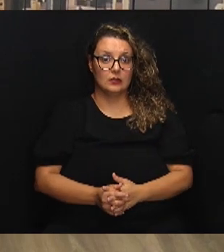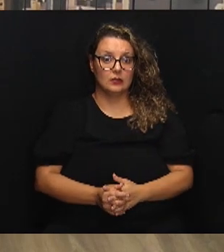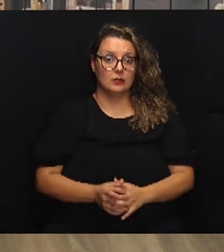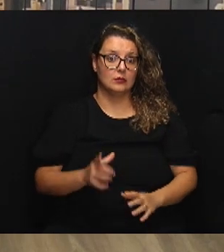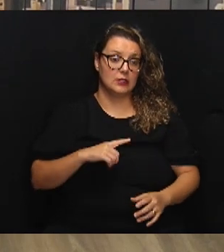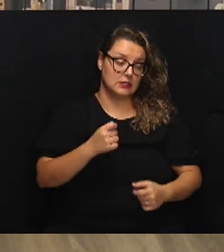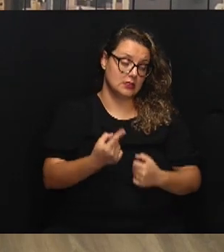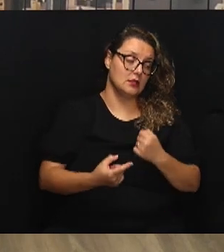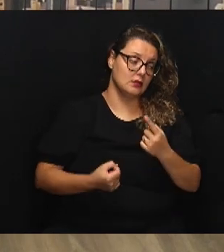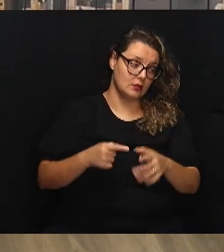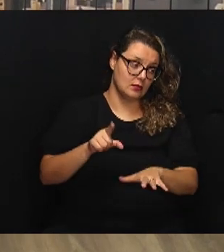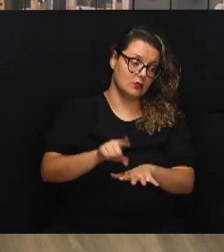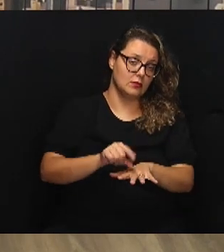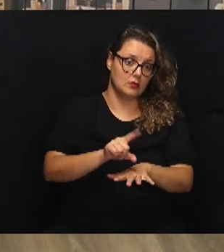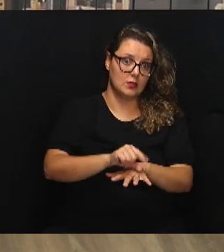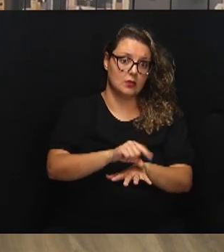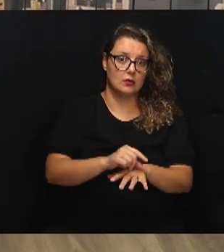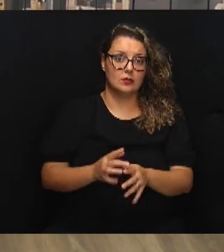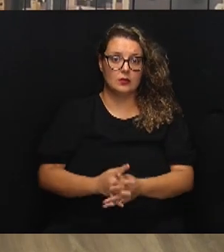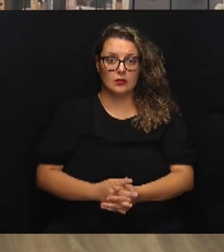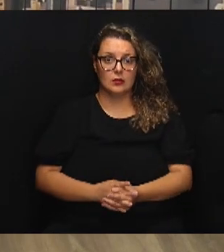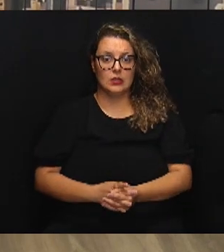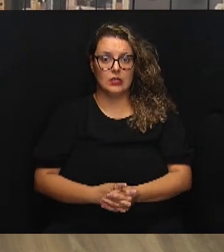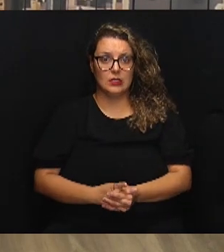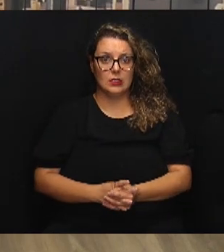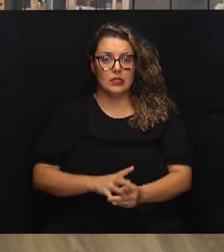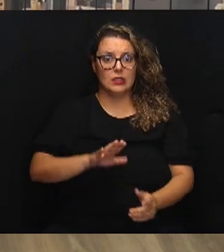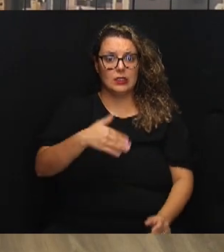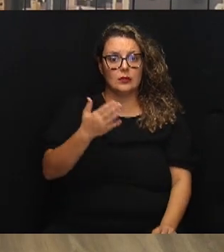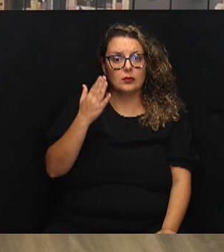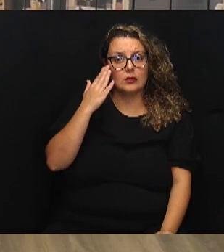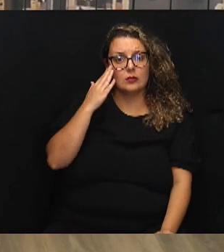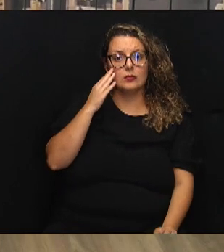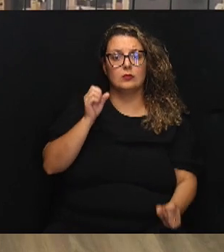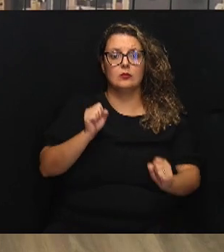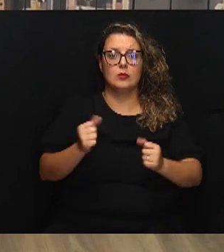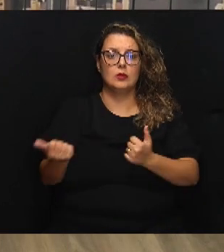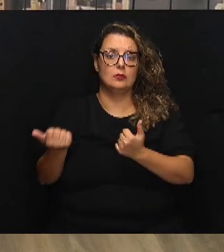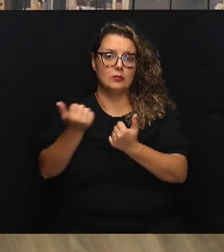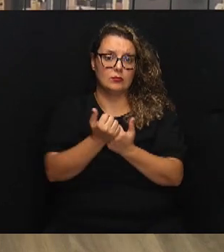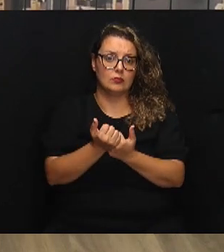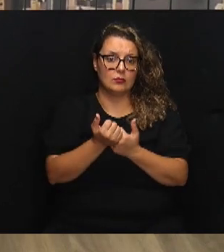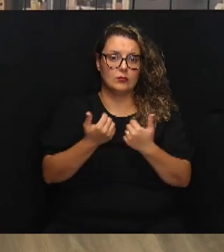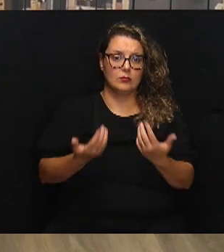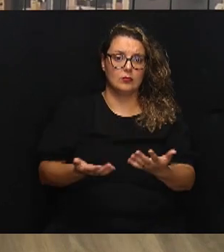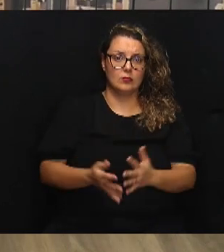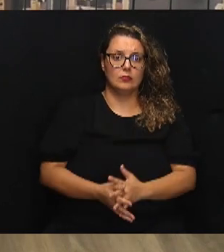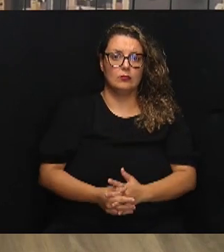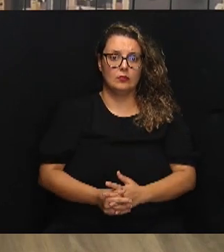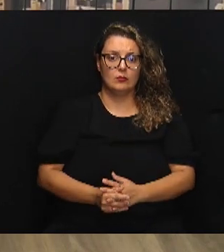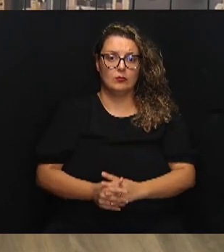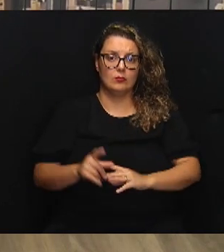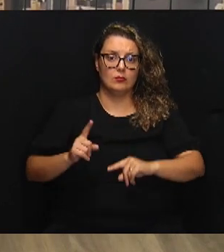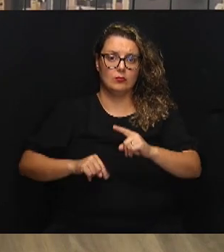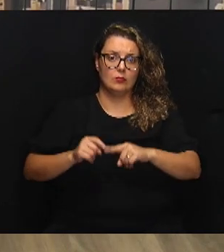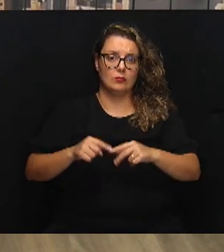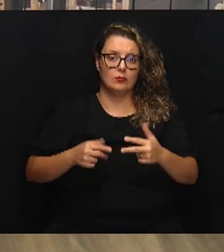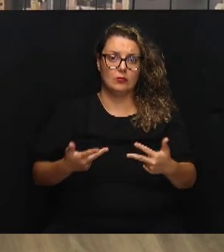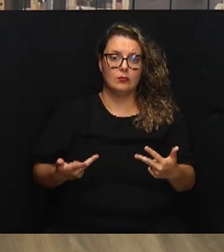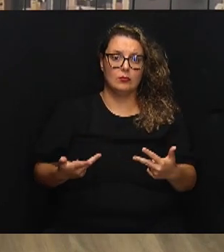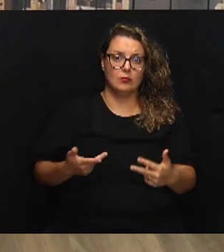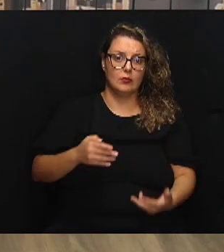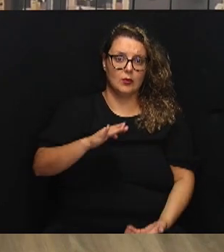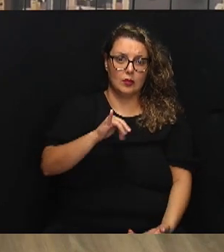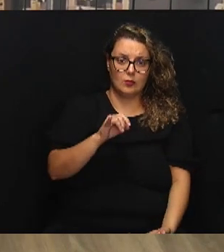dos plásticos, mas tem que ter algumas alternativas, né? E quando foi que vocês entenderam que poderia ser substituído, então,